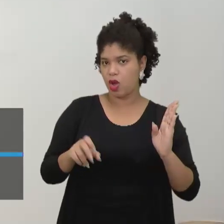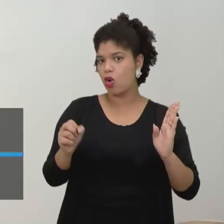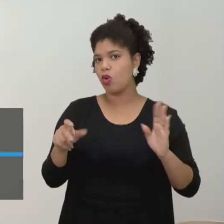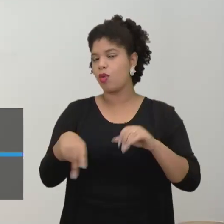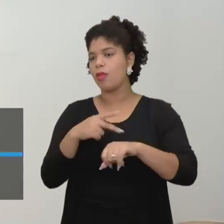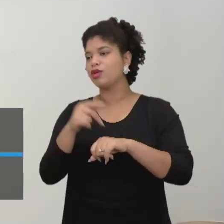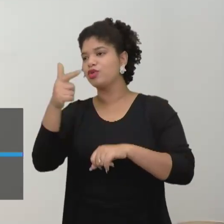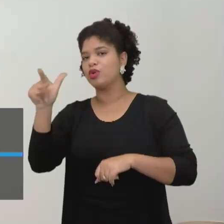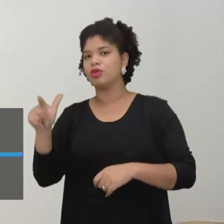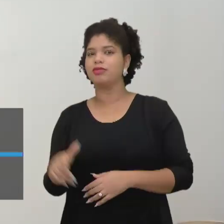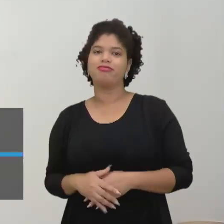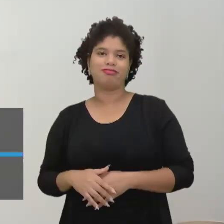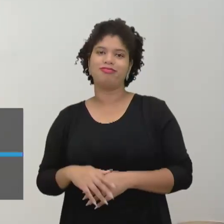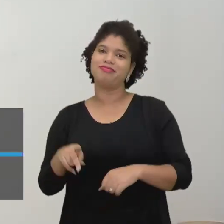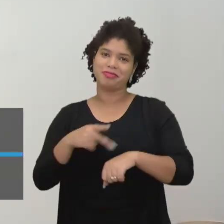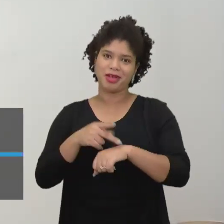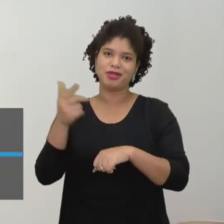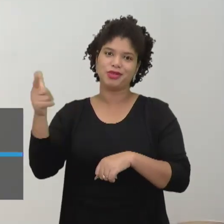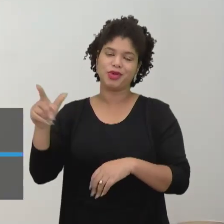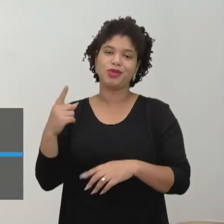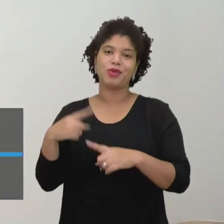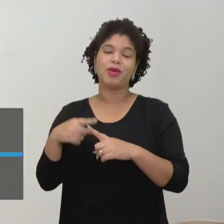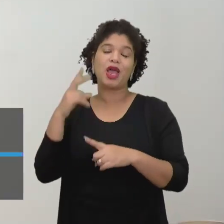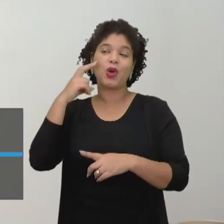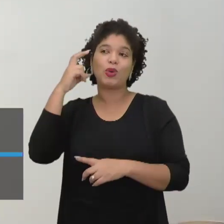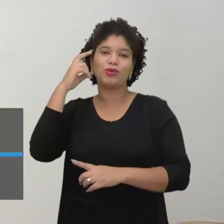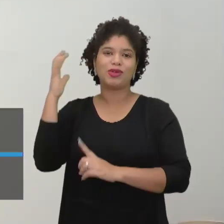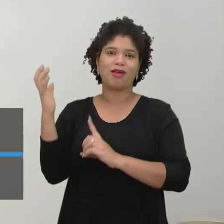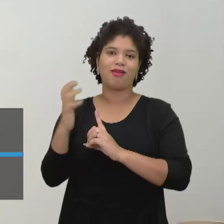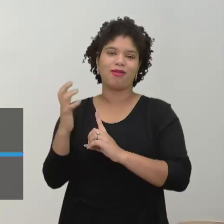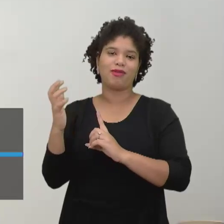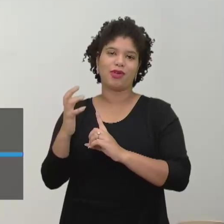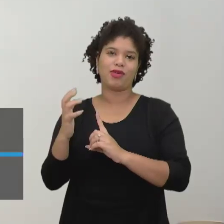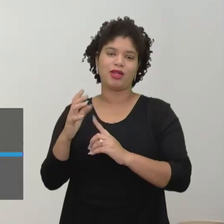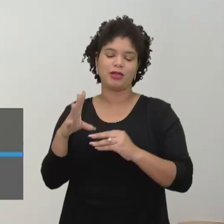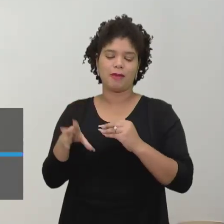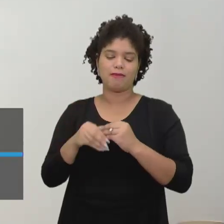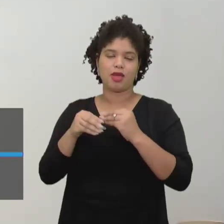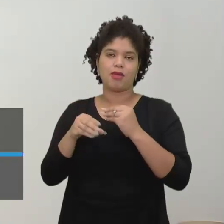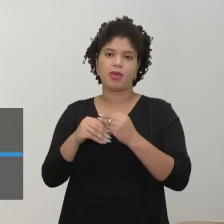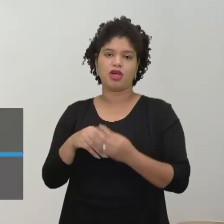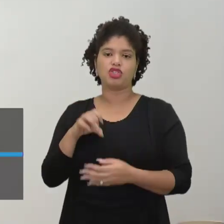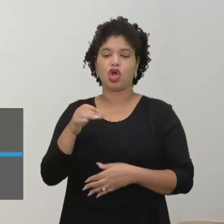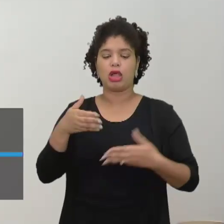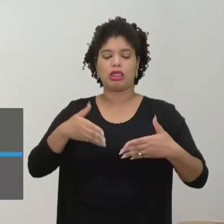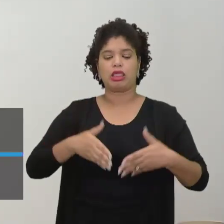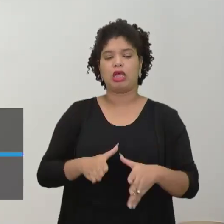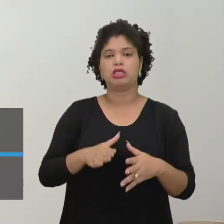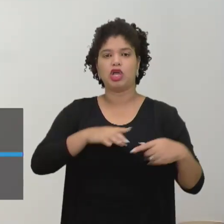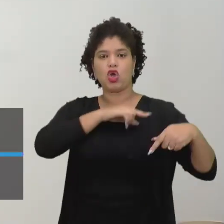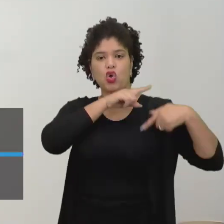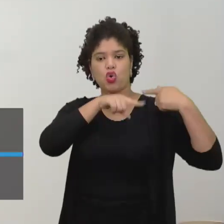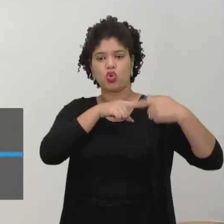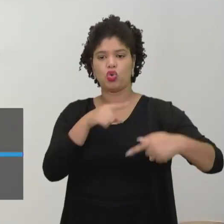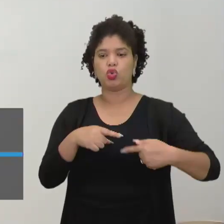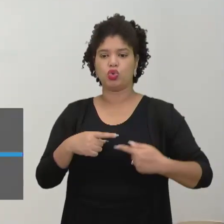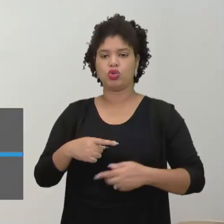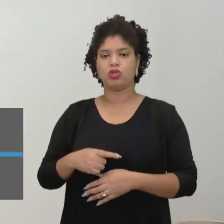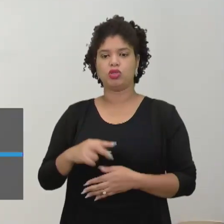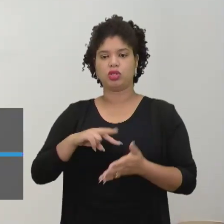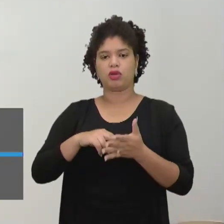nossa produção cultural que acaba nos compondo e não a nossa origem,